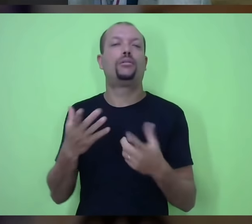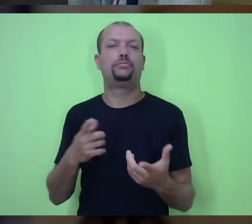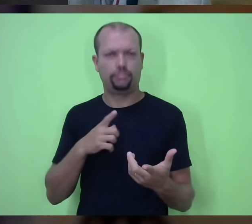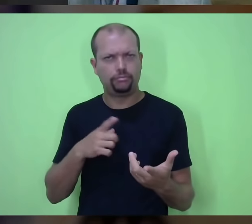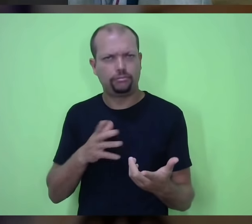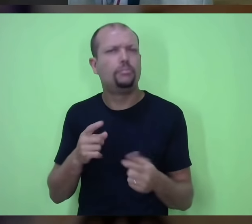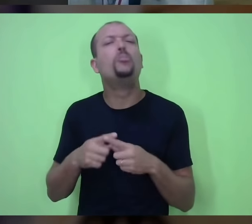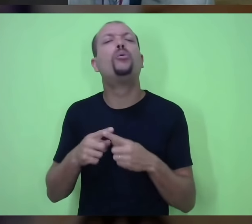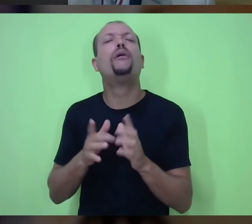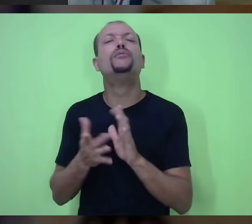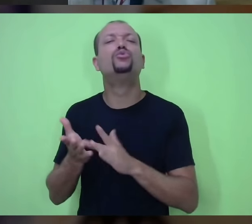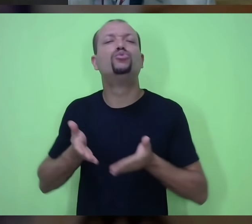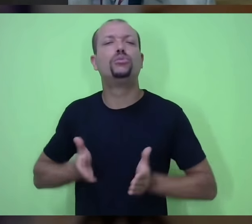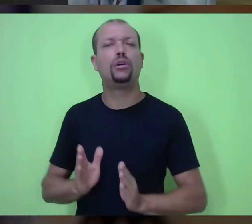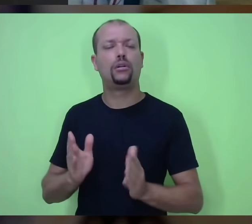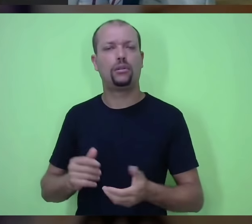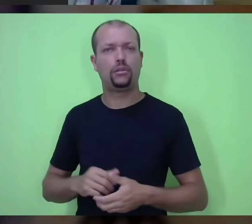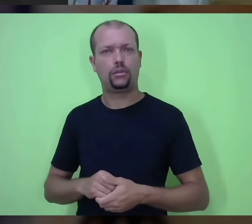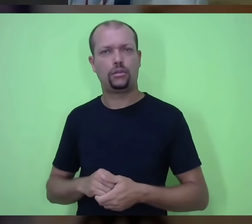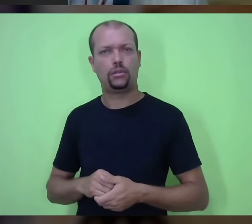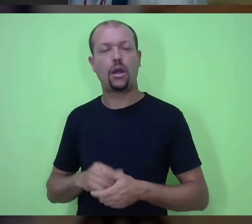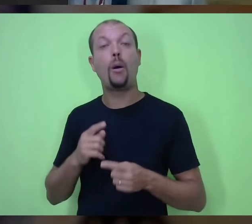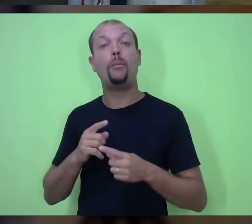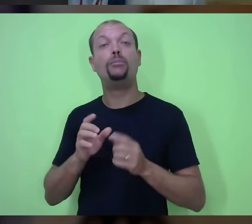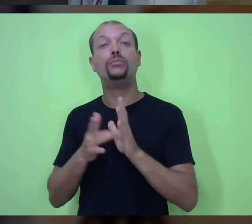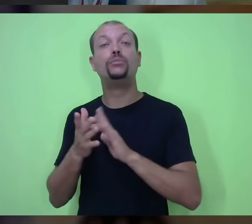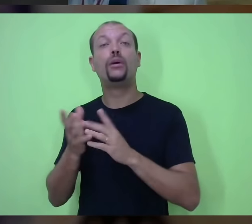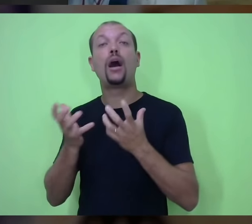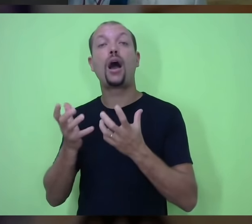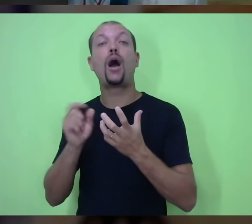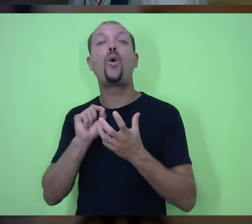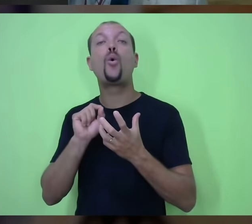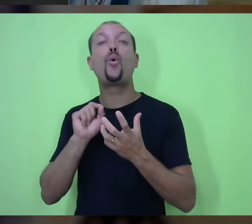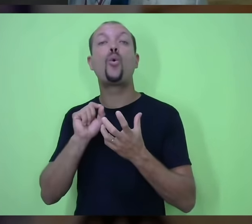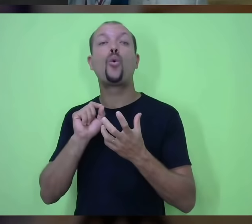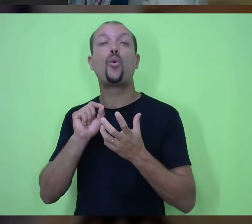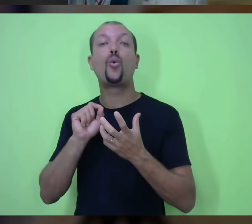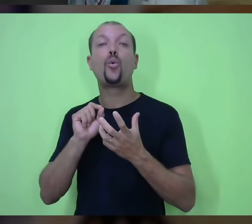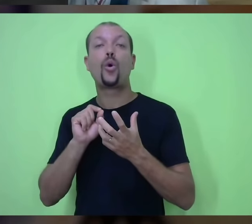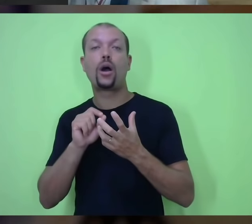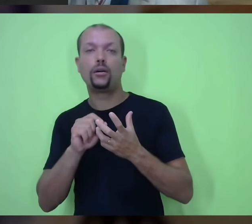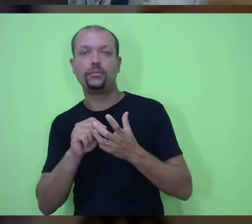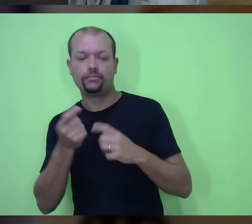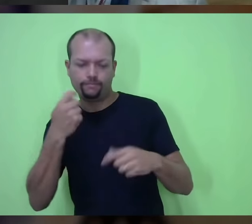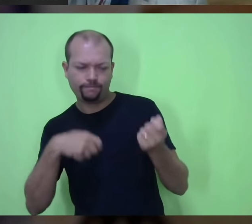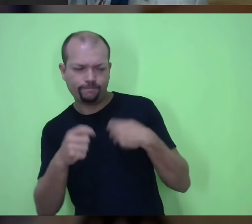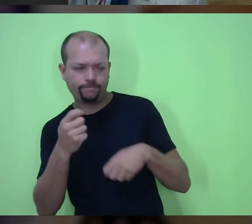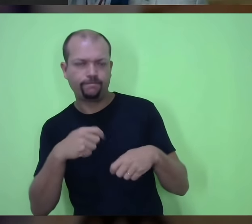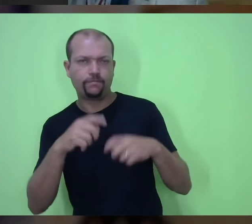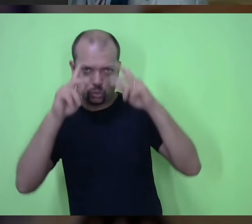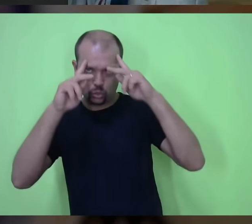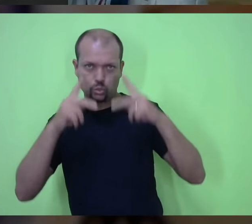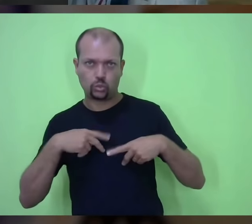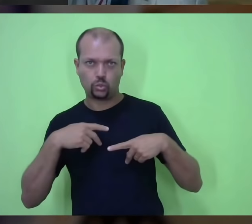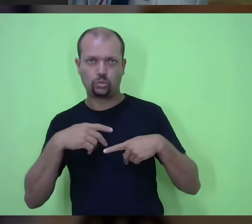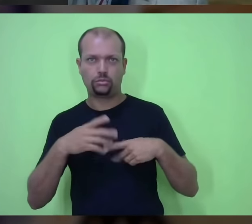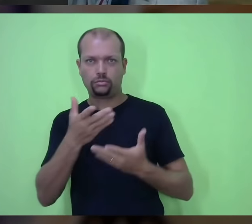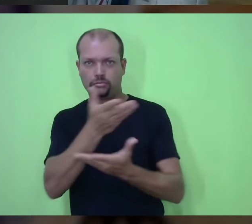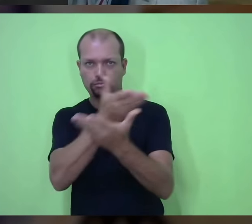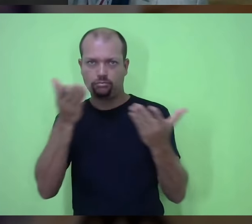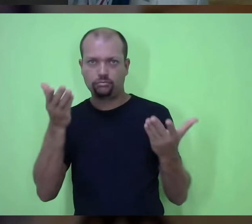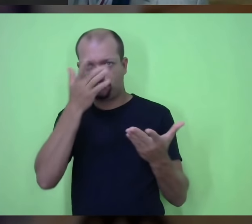essa encarnação. Jesus, ele quer fazer o quê? Ele quer ministrar o homem. Ele ministra, né,